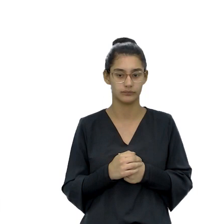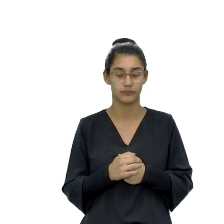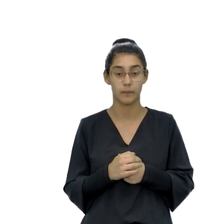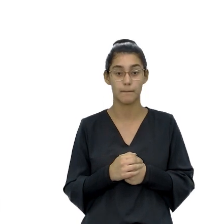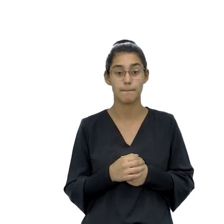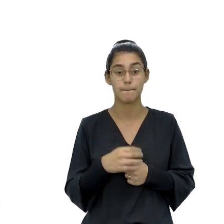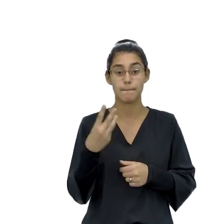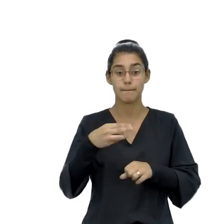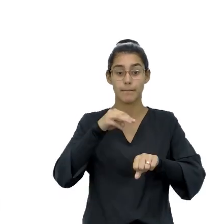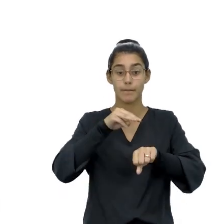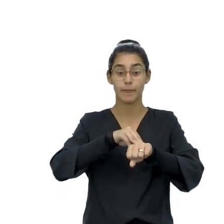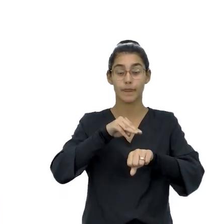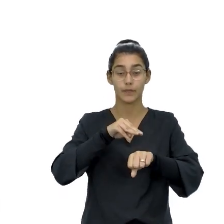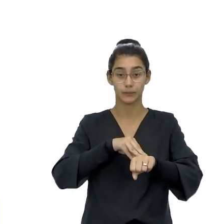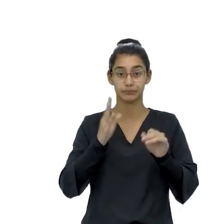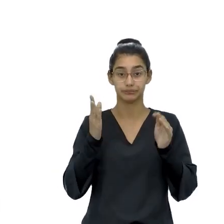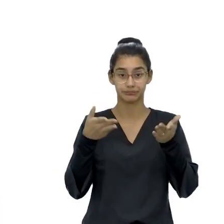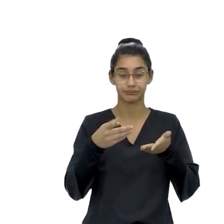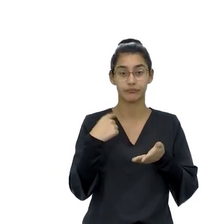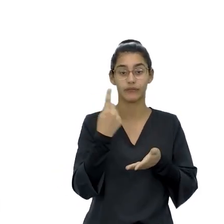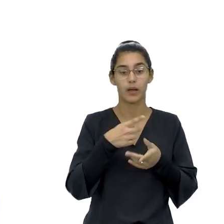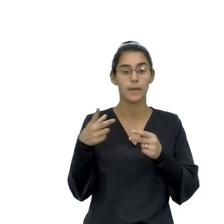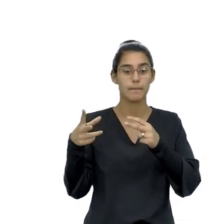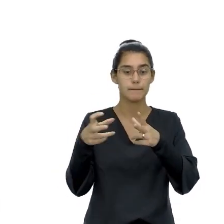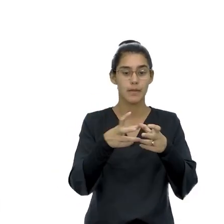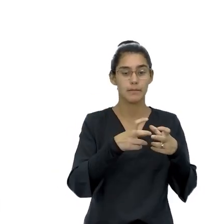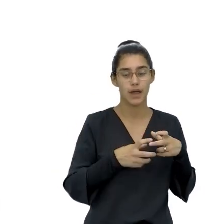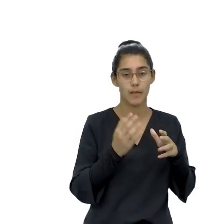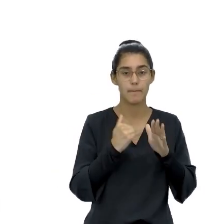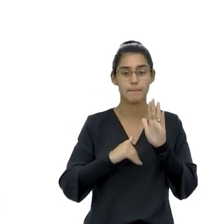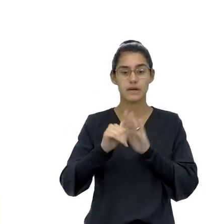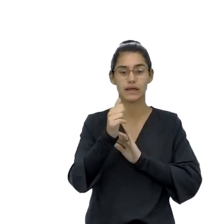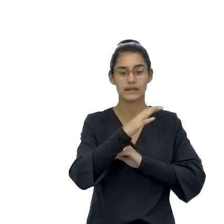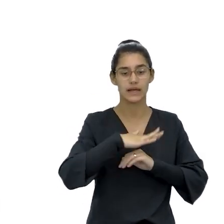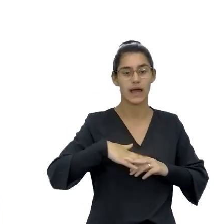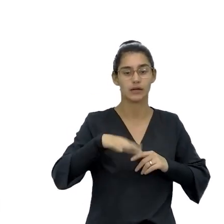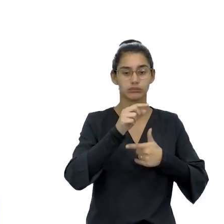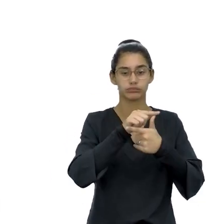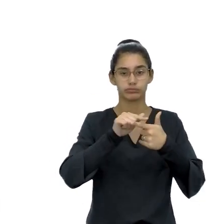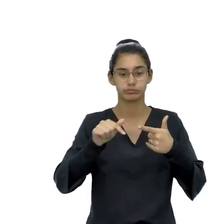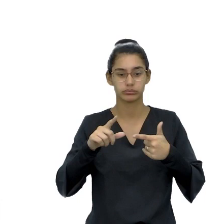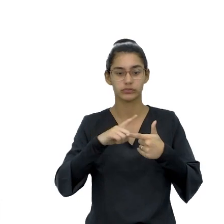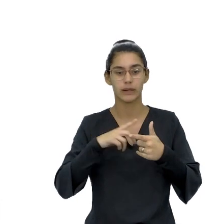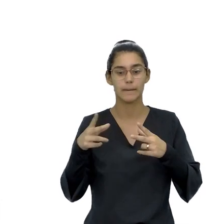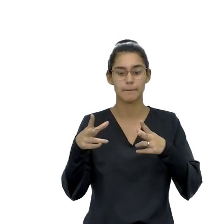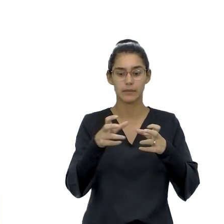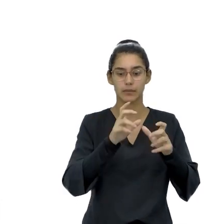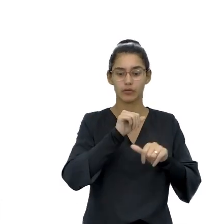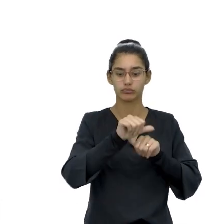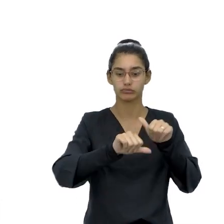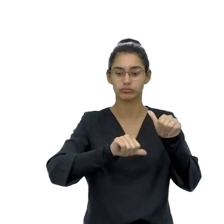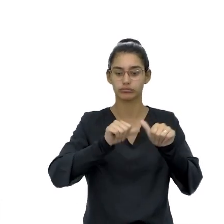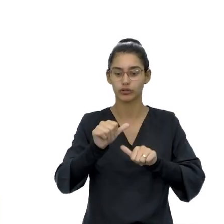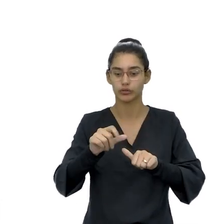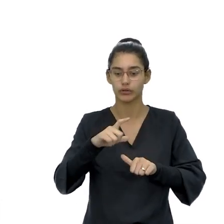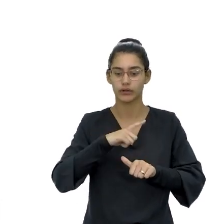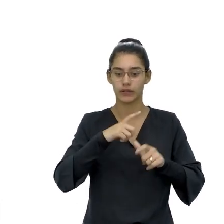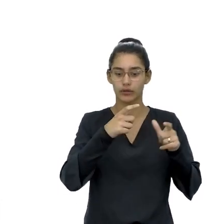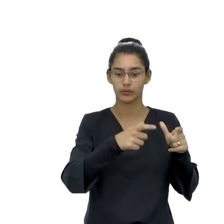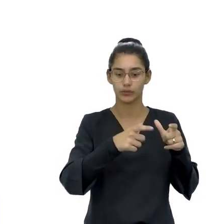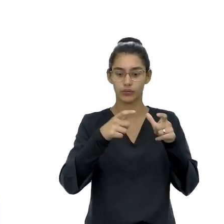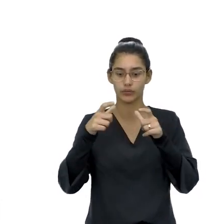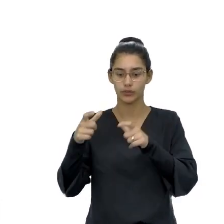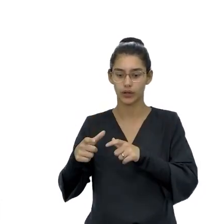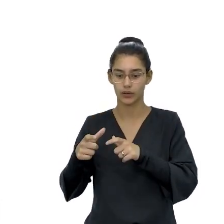Nosso terceiro momento, então, aqui é a gente analisar um pouco mais o campo multiplicativo, observando a mudança do